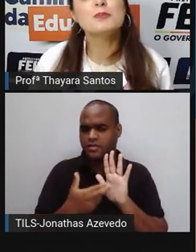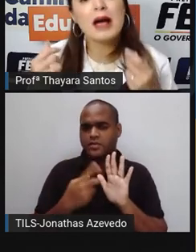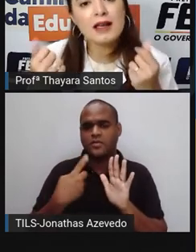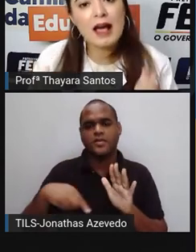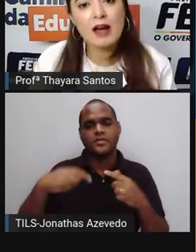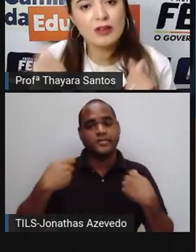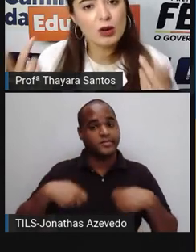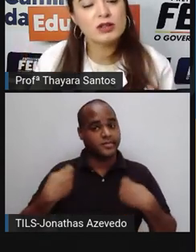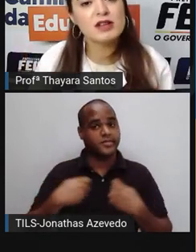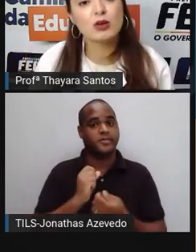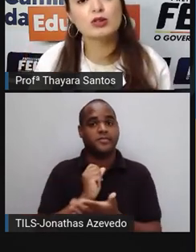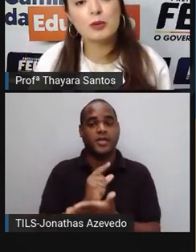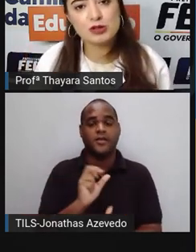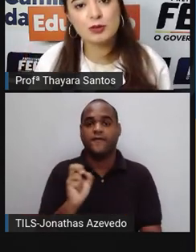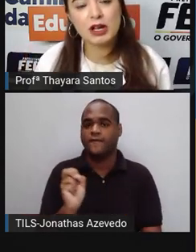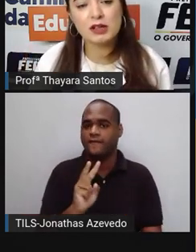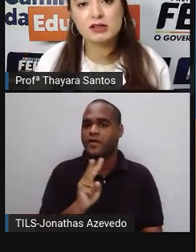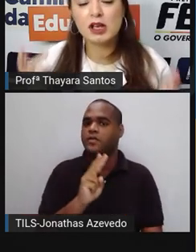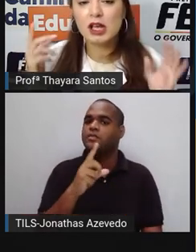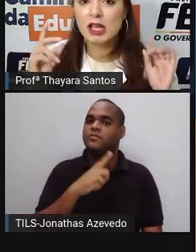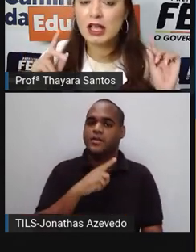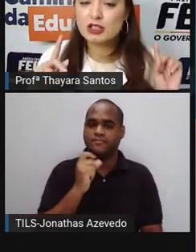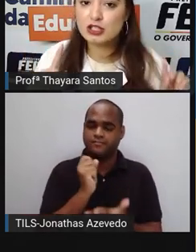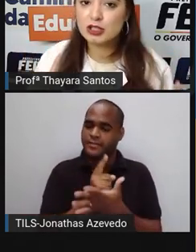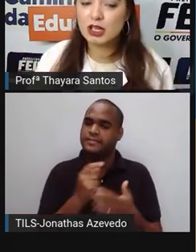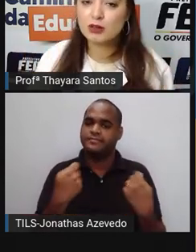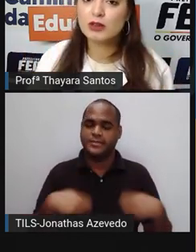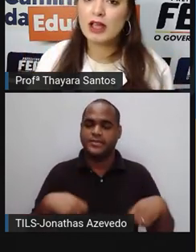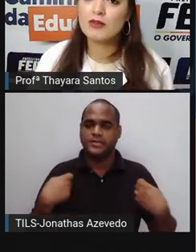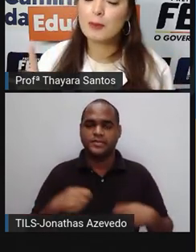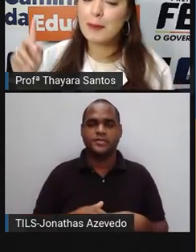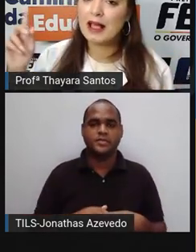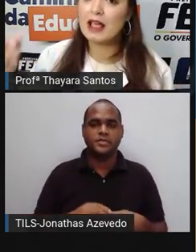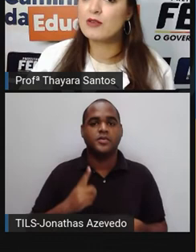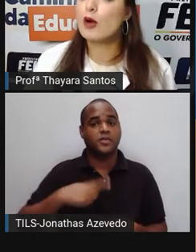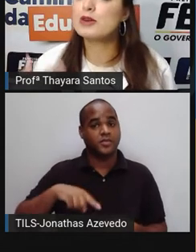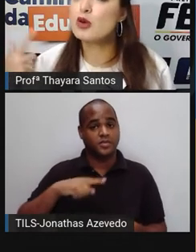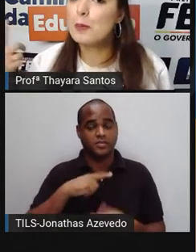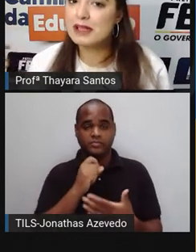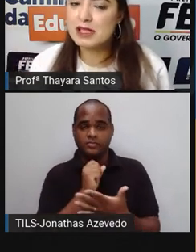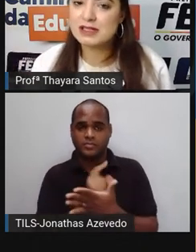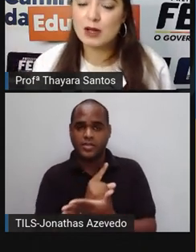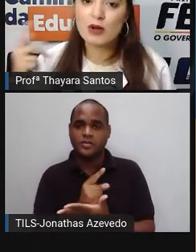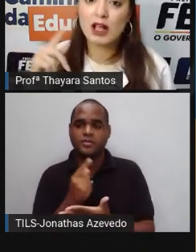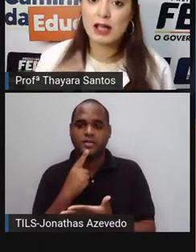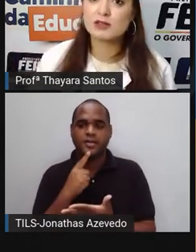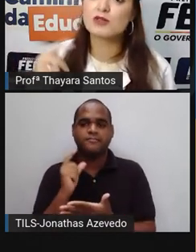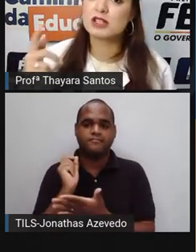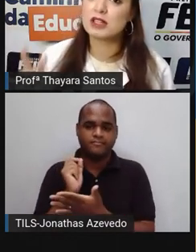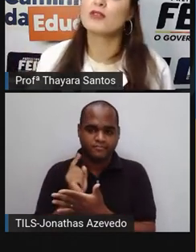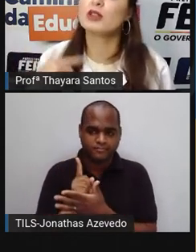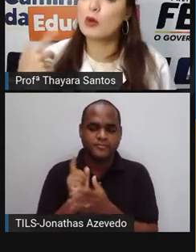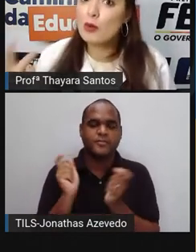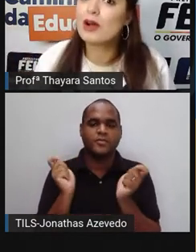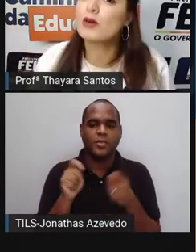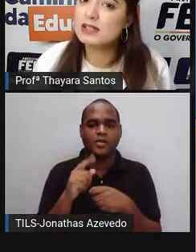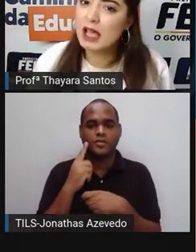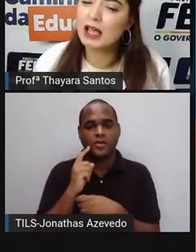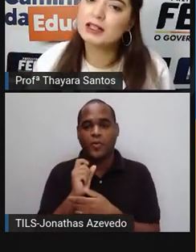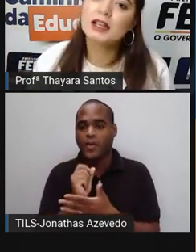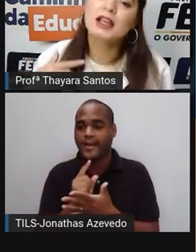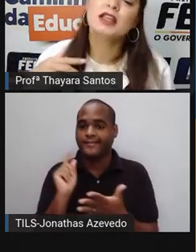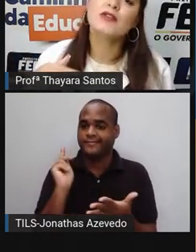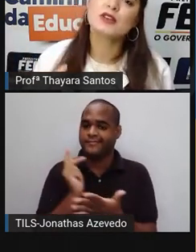precisa realmente pagar valores econômicos por eles e a gente tanto deve pagar em forma de compensação caso você tenha feito